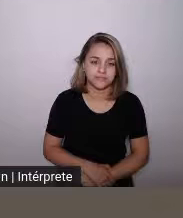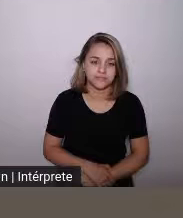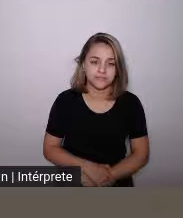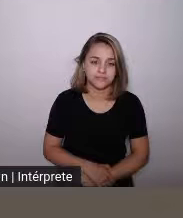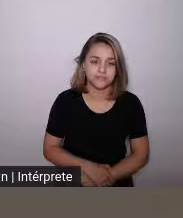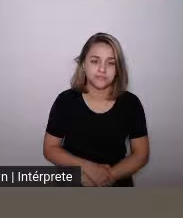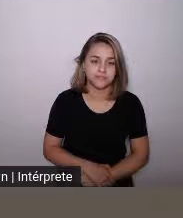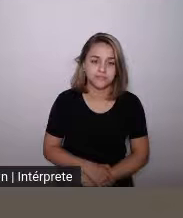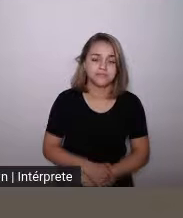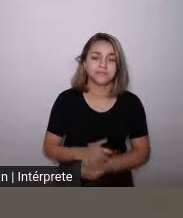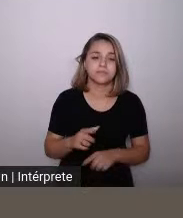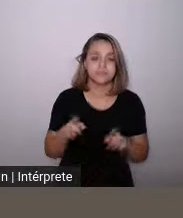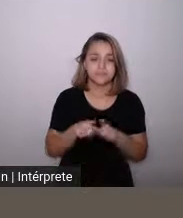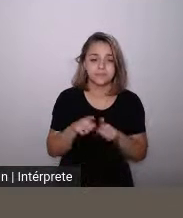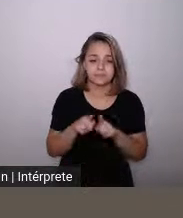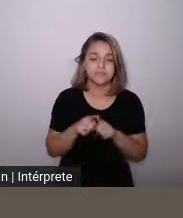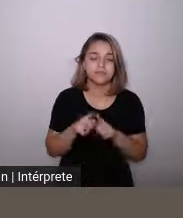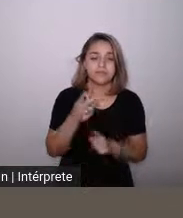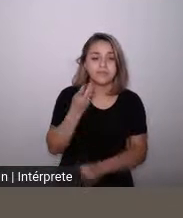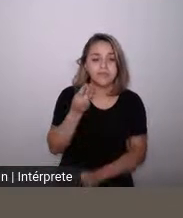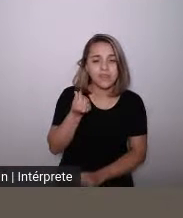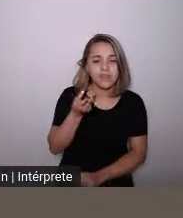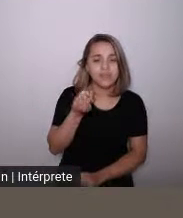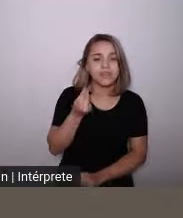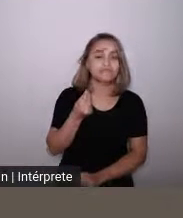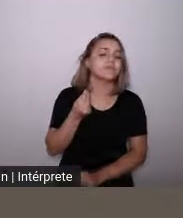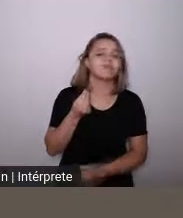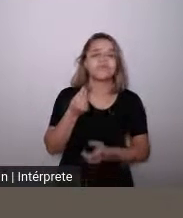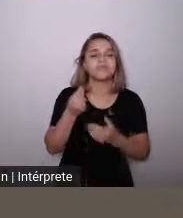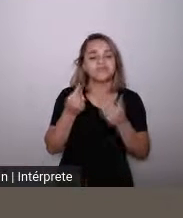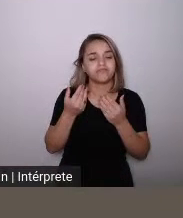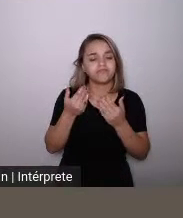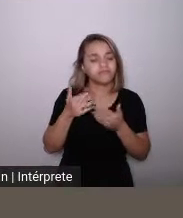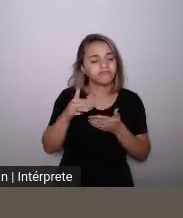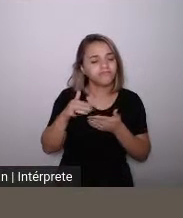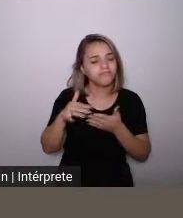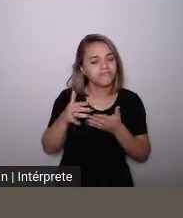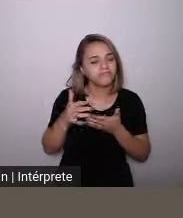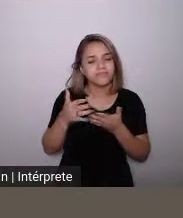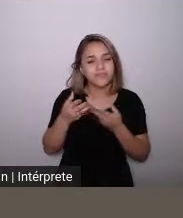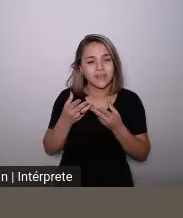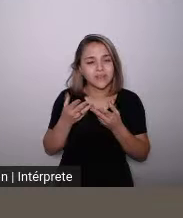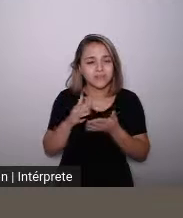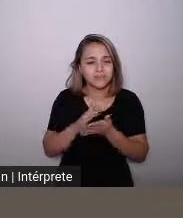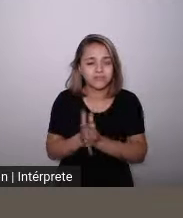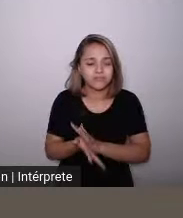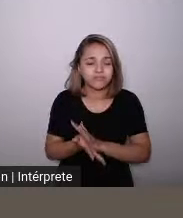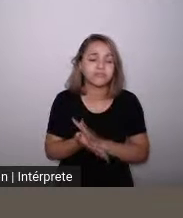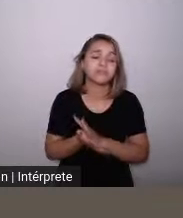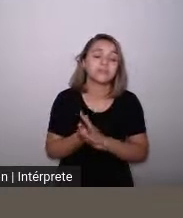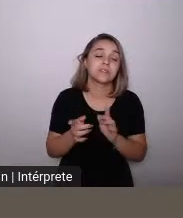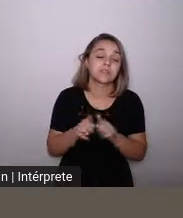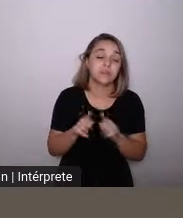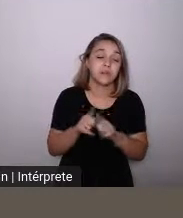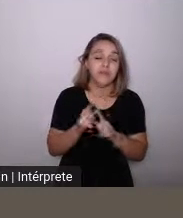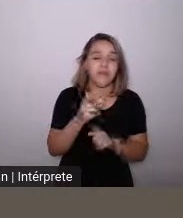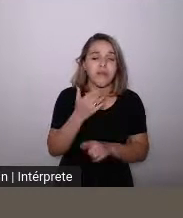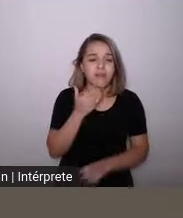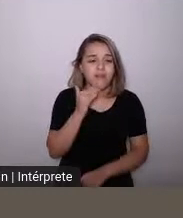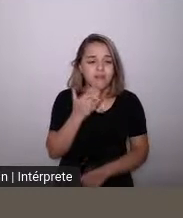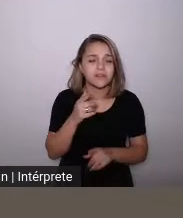É também fruto da sensação decadentista de onde seres raros, estranhos e inadaptados à vida, como